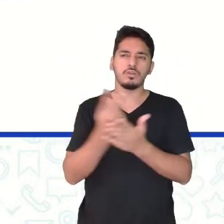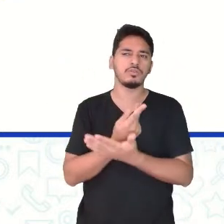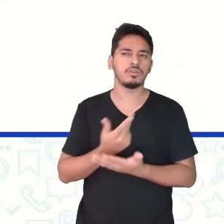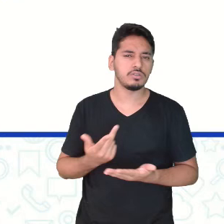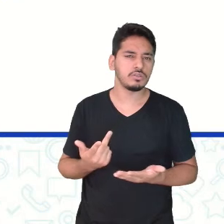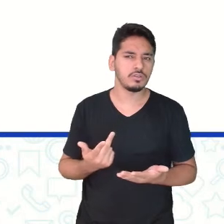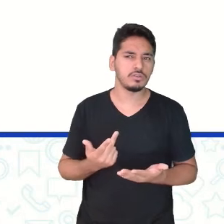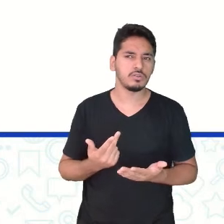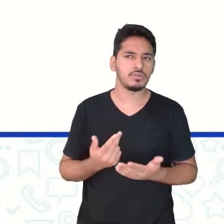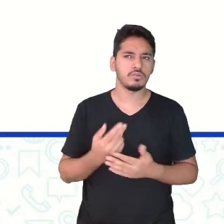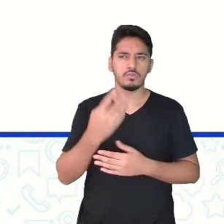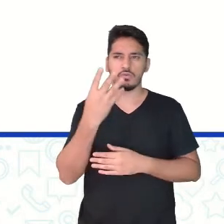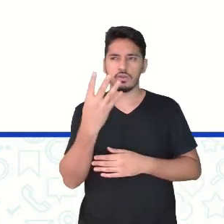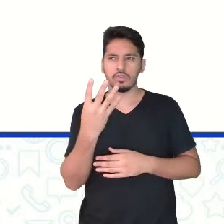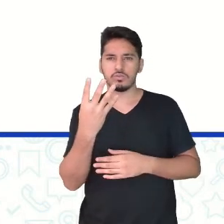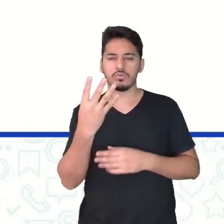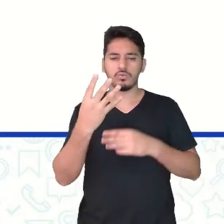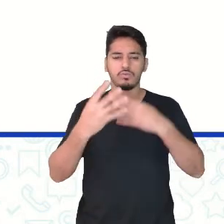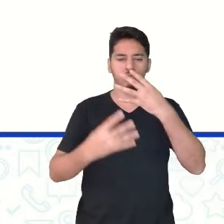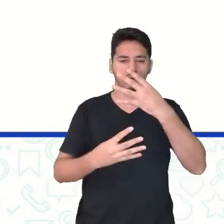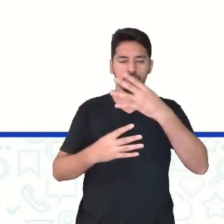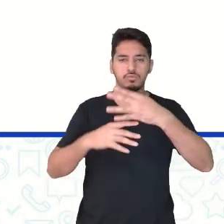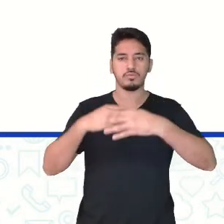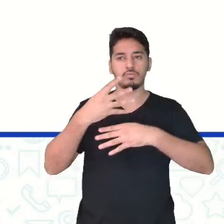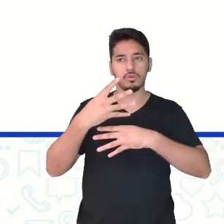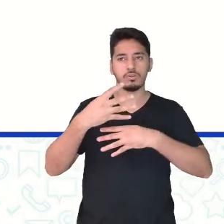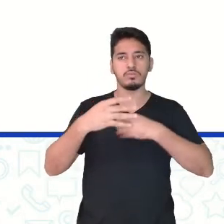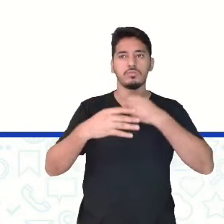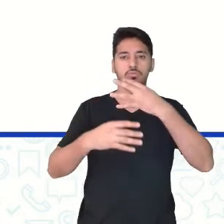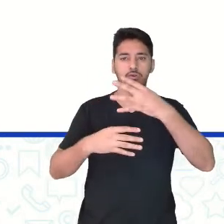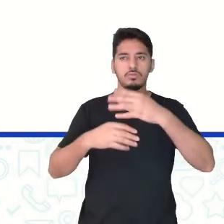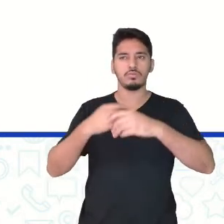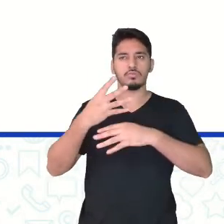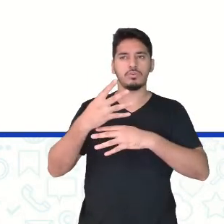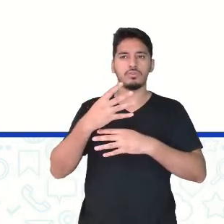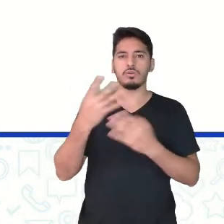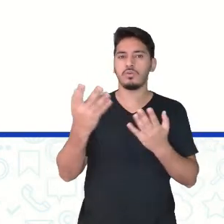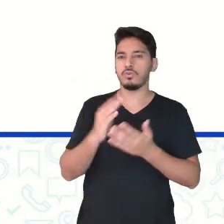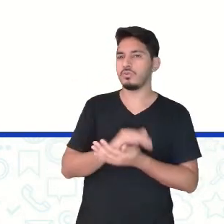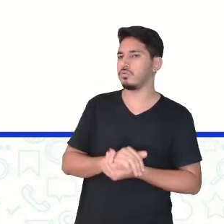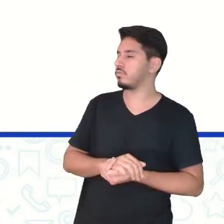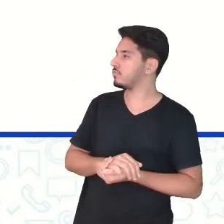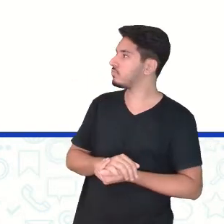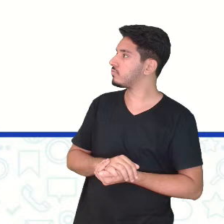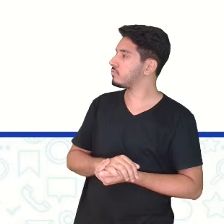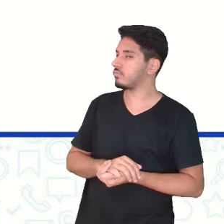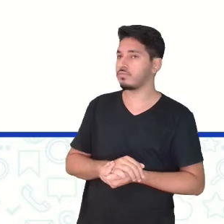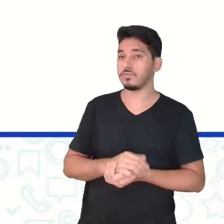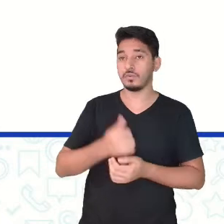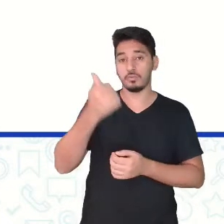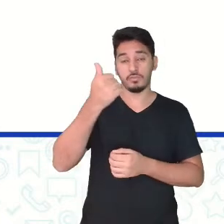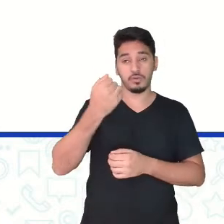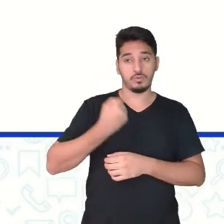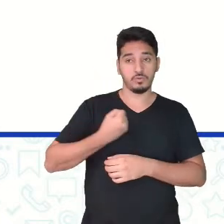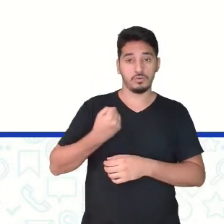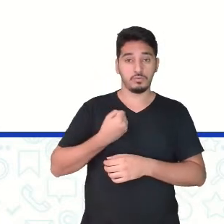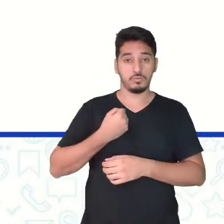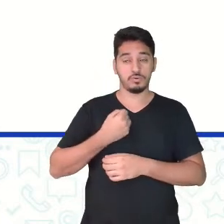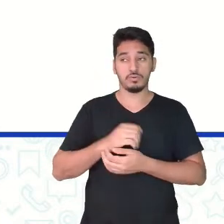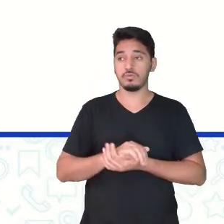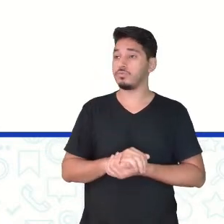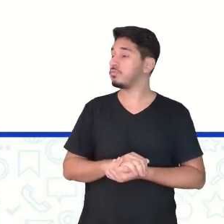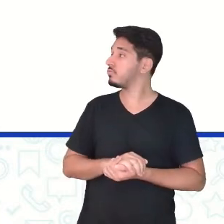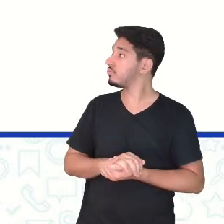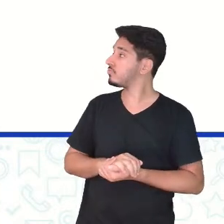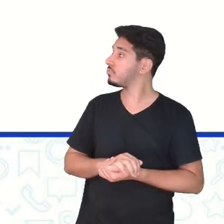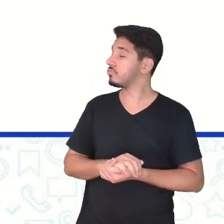Eu estou pulando de 4 em 4 números, não? Vê se não ficou legal aí, ó. O primeiro número aí, quando o primeiro termo,